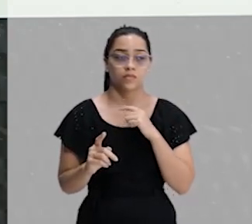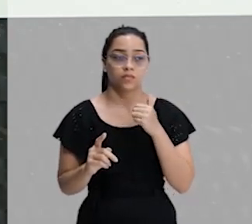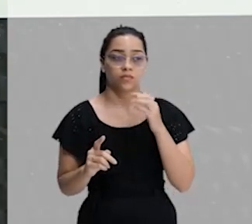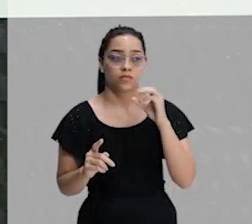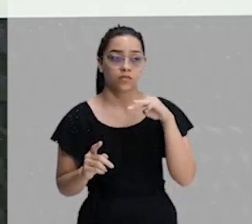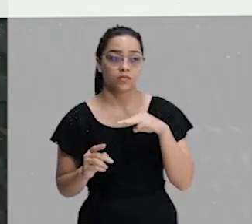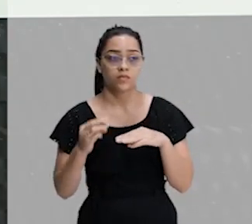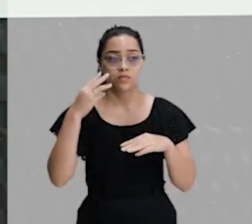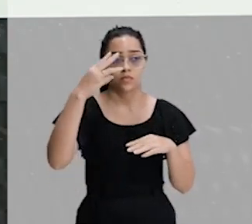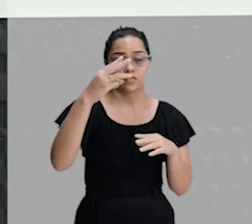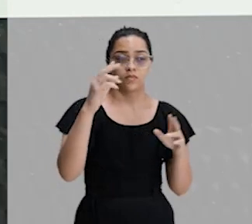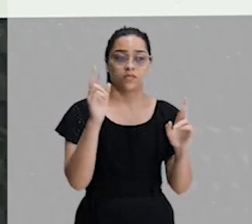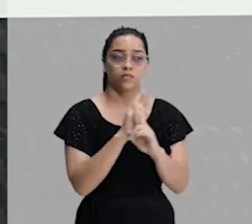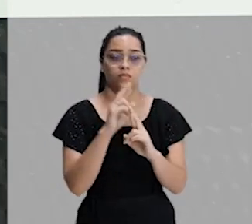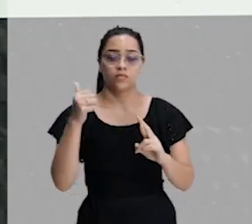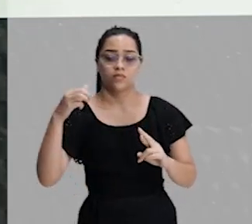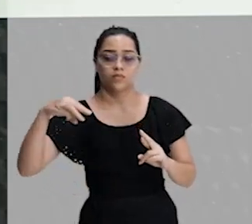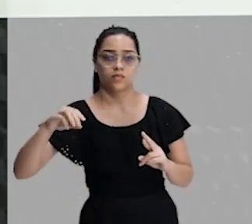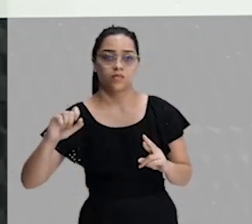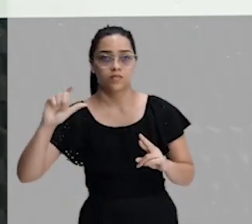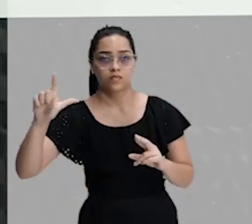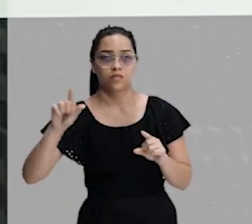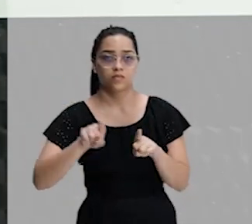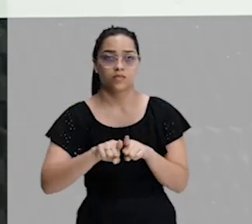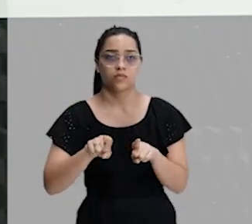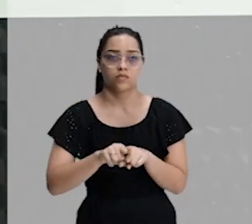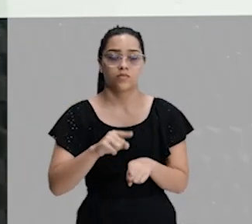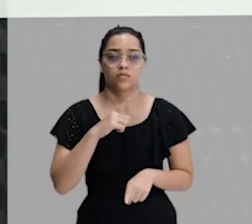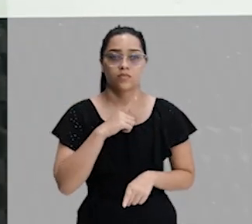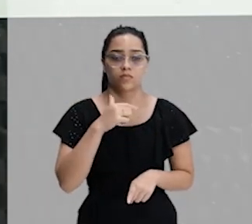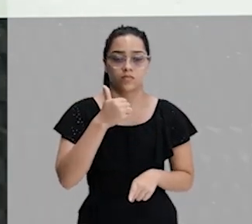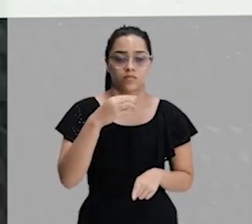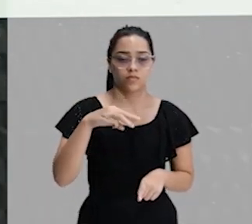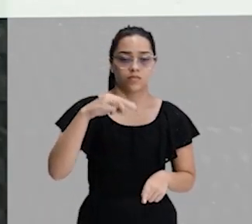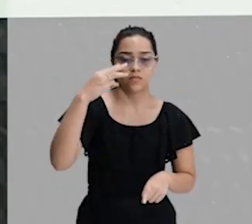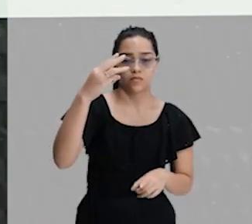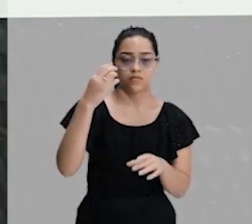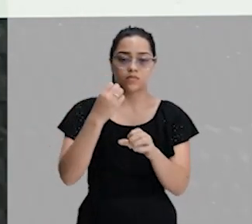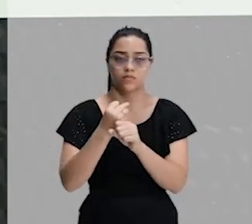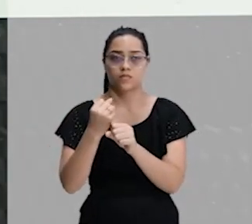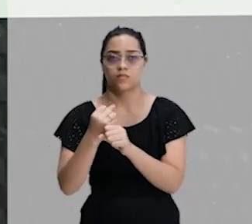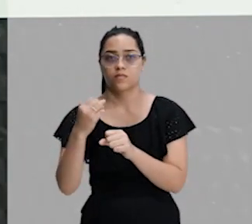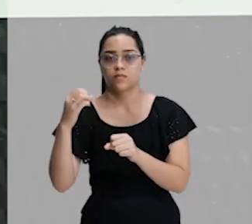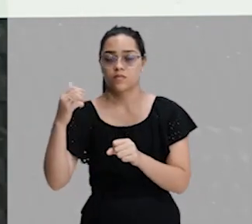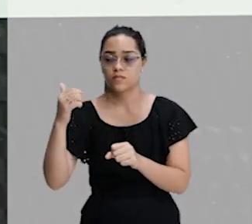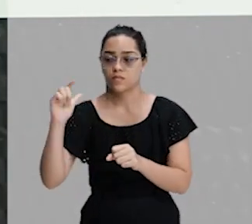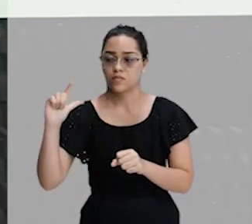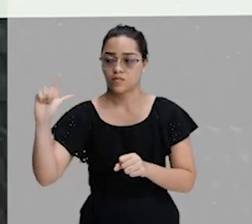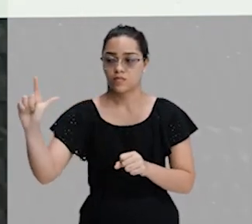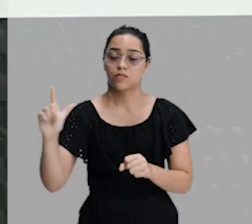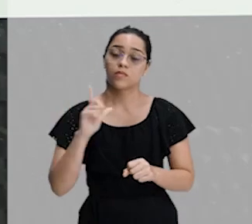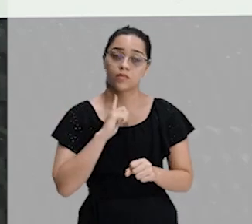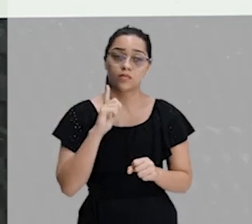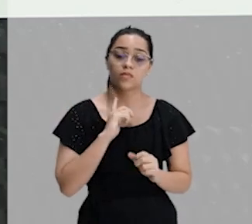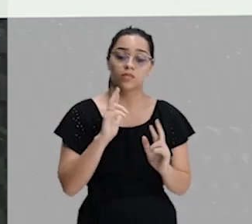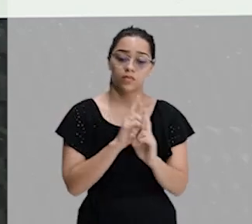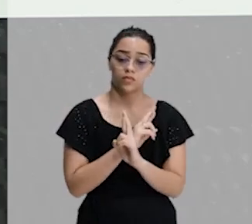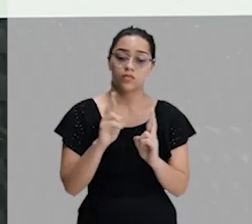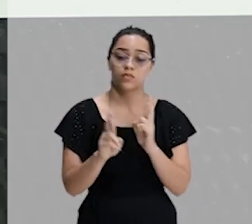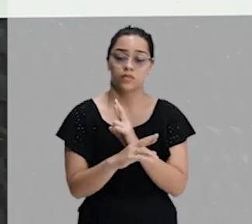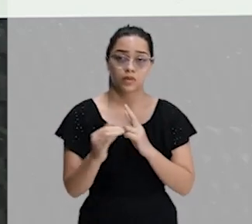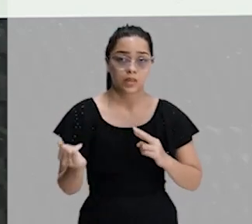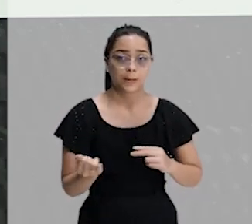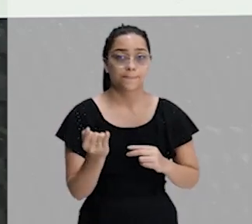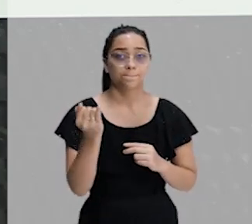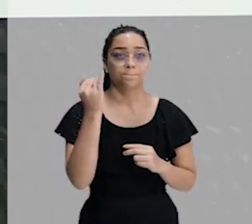centímetro cúbico para litro, de metro cúbico para litro, não é isso? Veja essas informações, essas relações que são